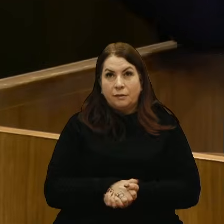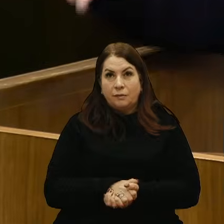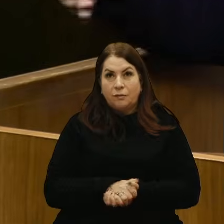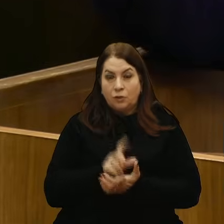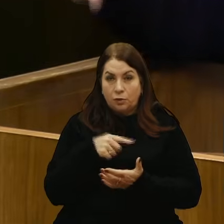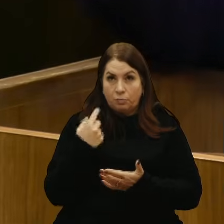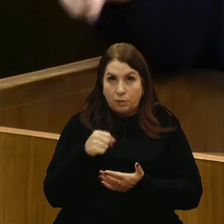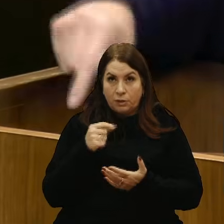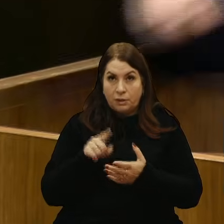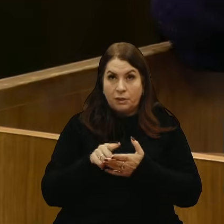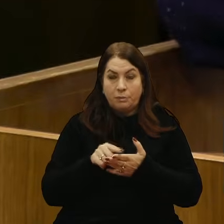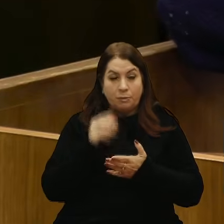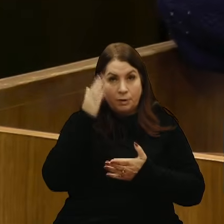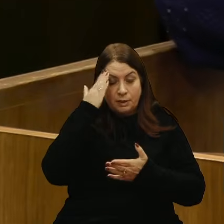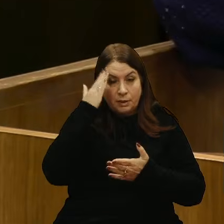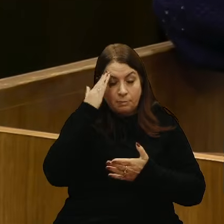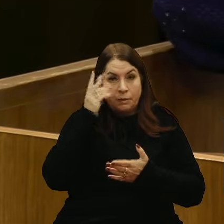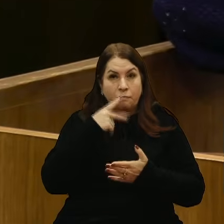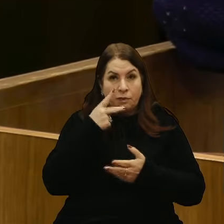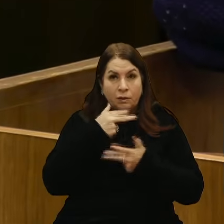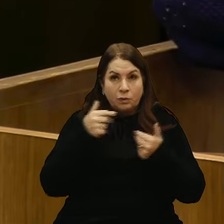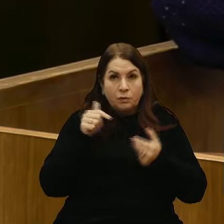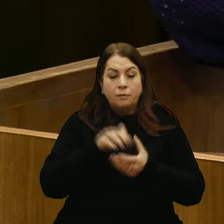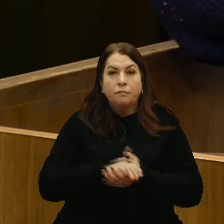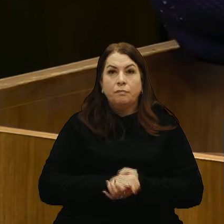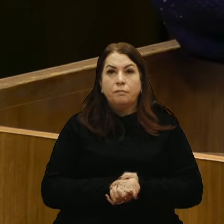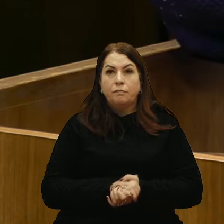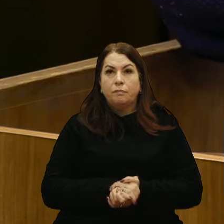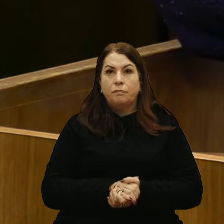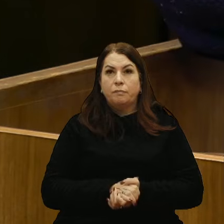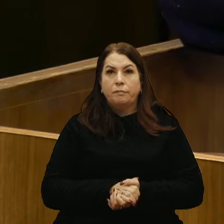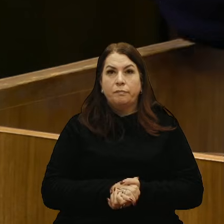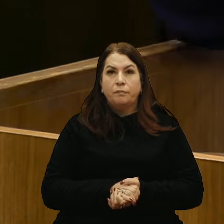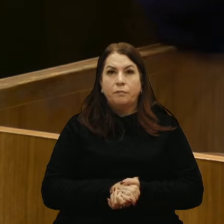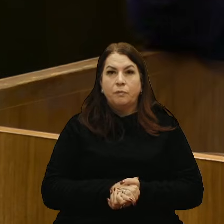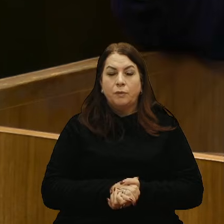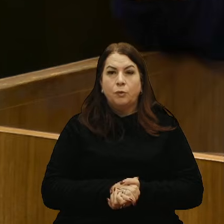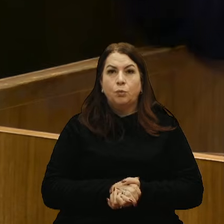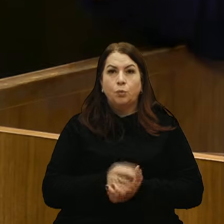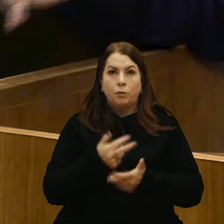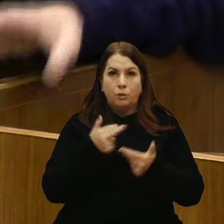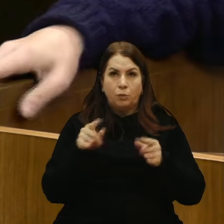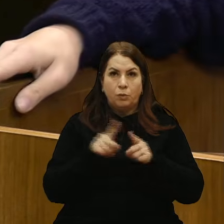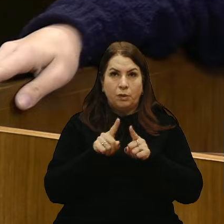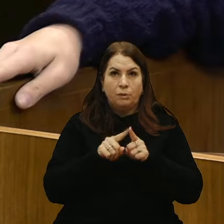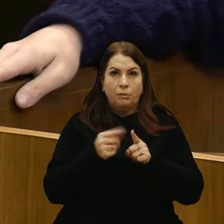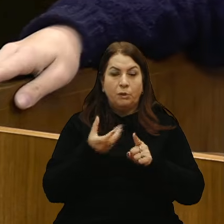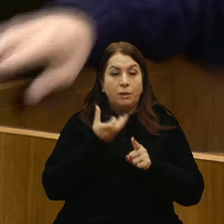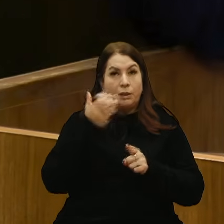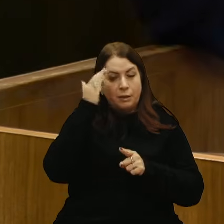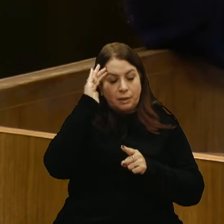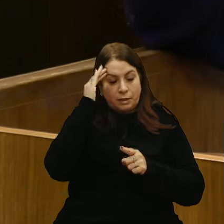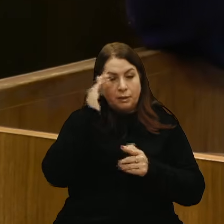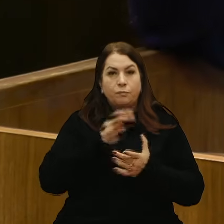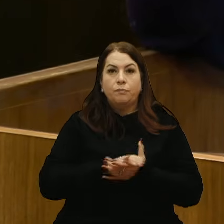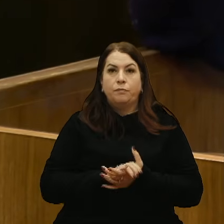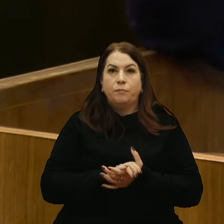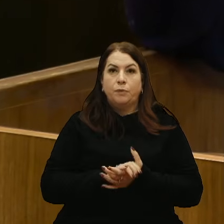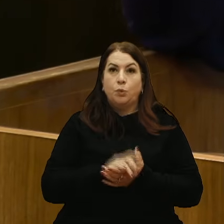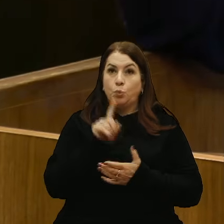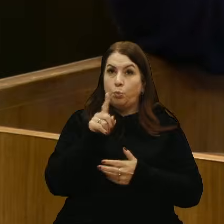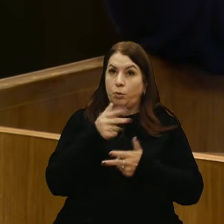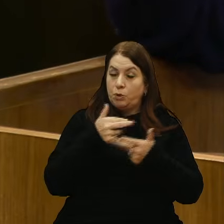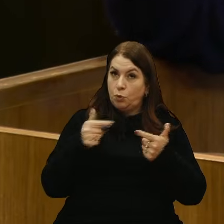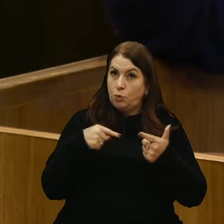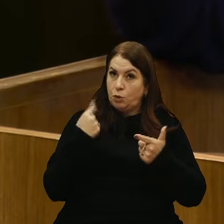Nós precisamos saber e falar essas coisas aqui. Outra coisa que também queria entender. Uma das